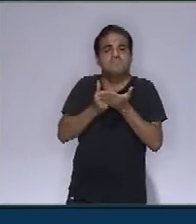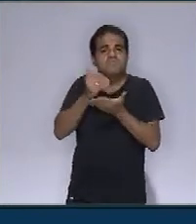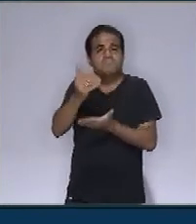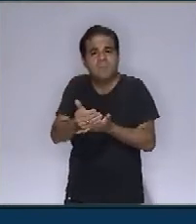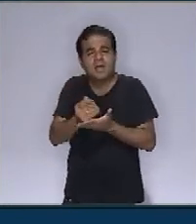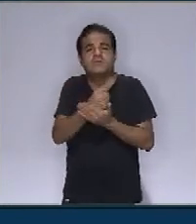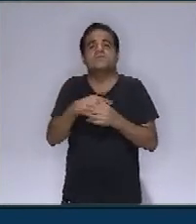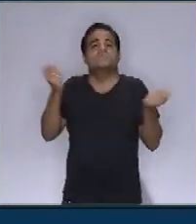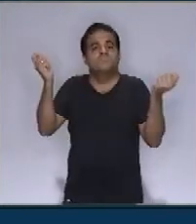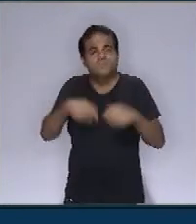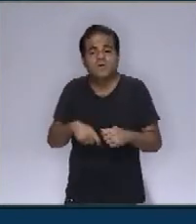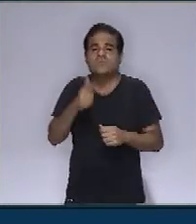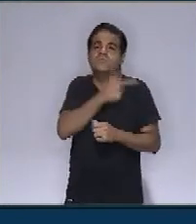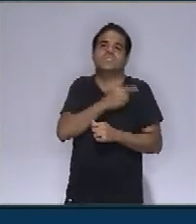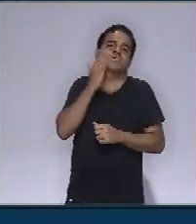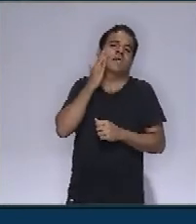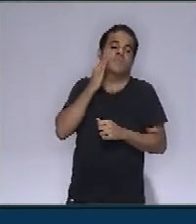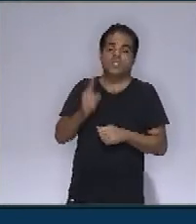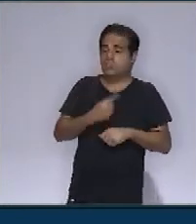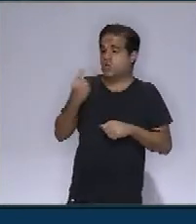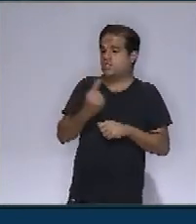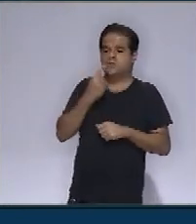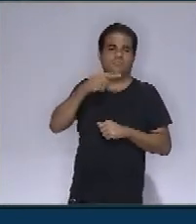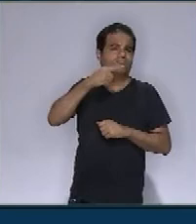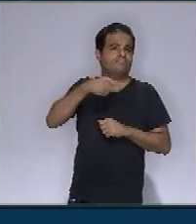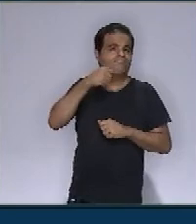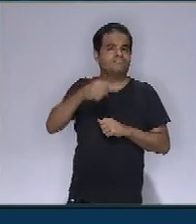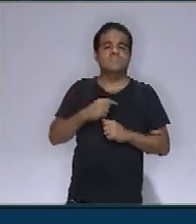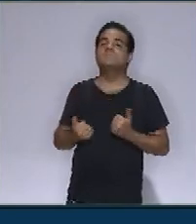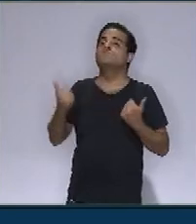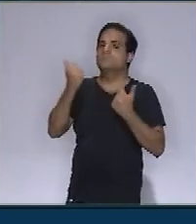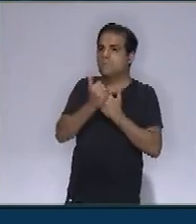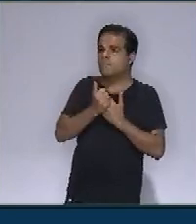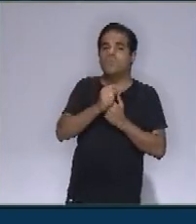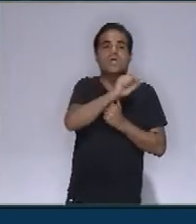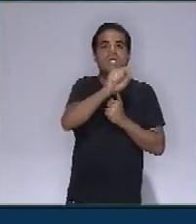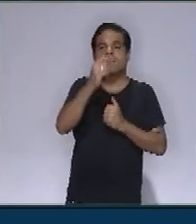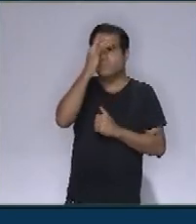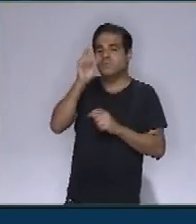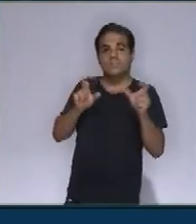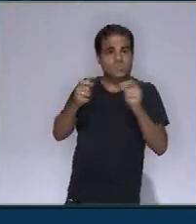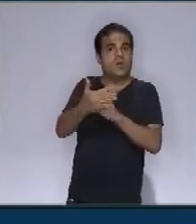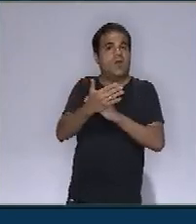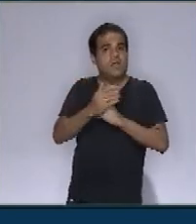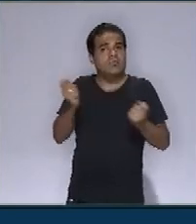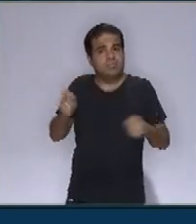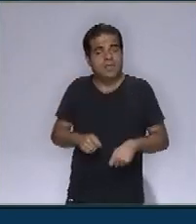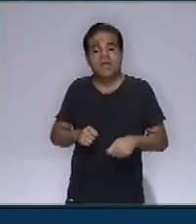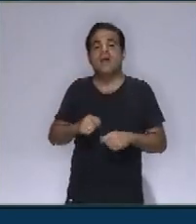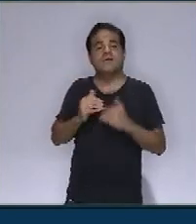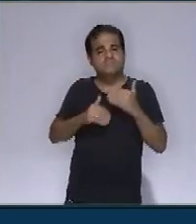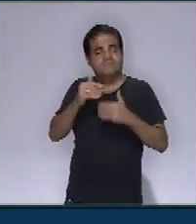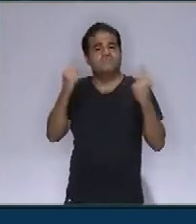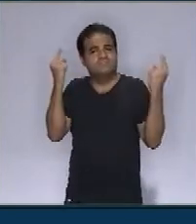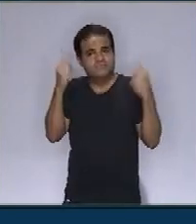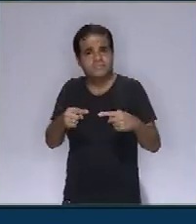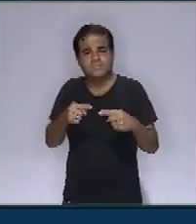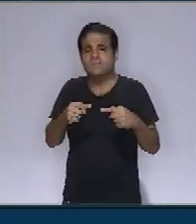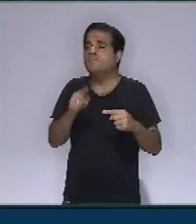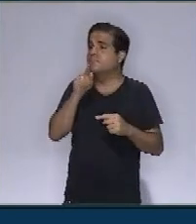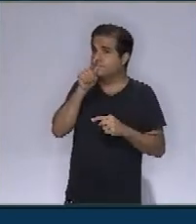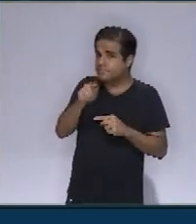para que a gente consiga saber que talvez sozinho não dê, mas com o apoio de quem está do nosso lado, é possível enfrentar